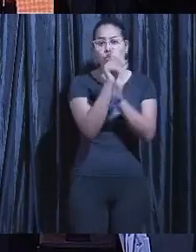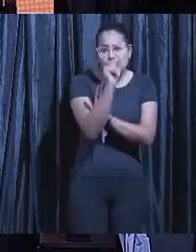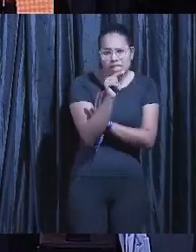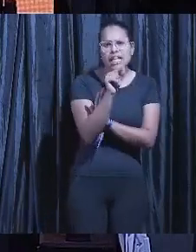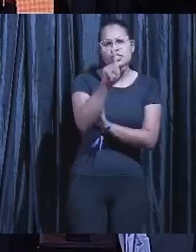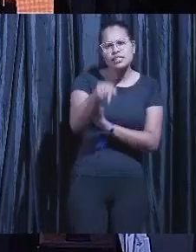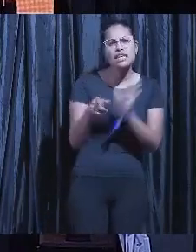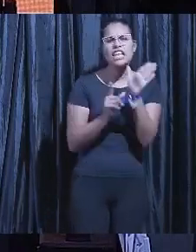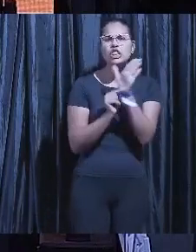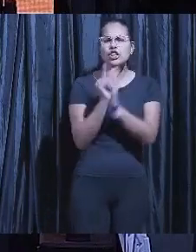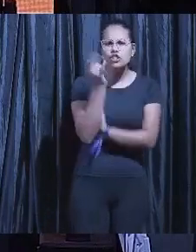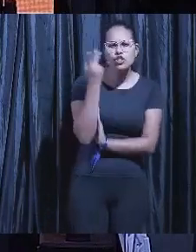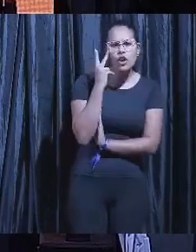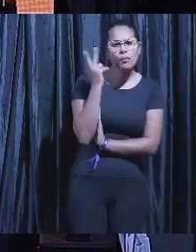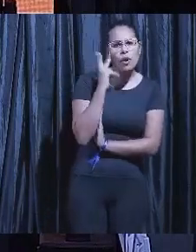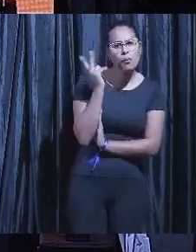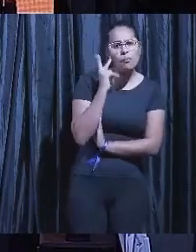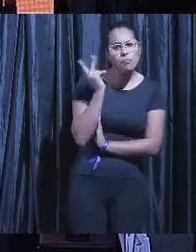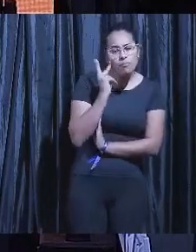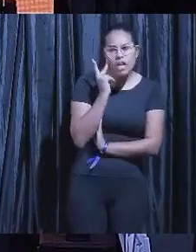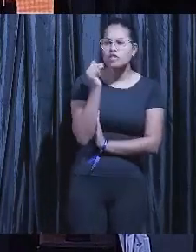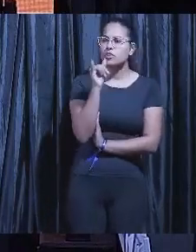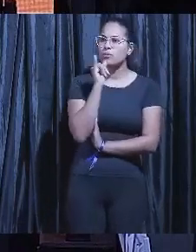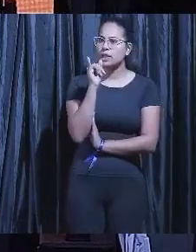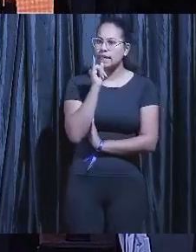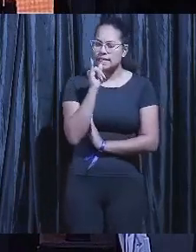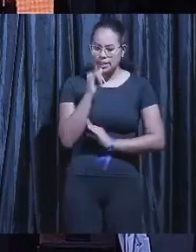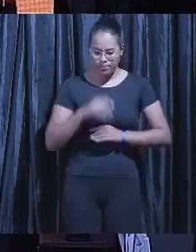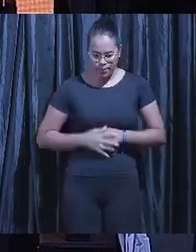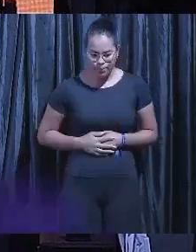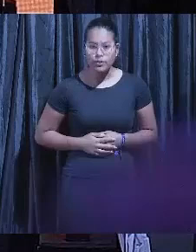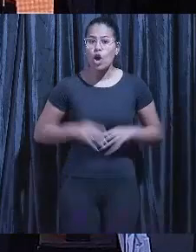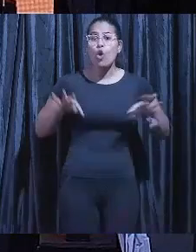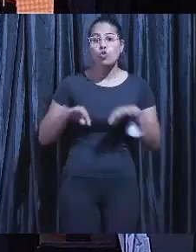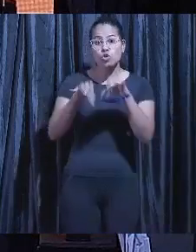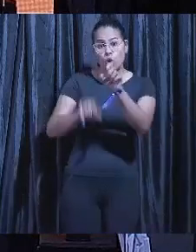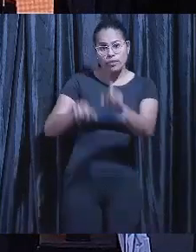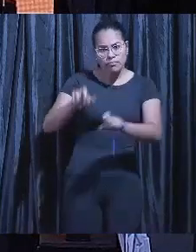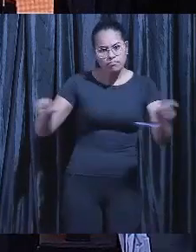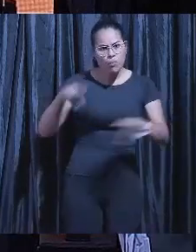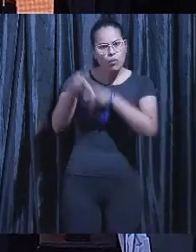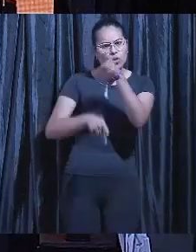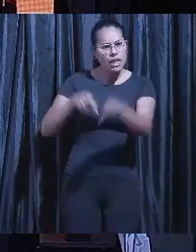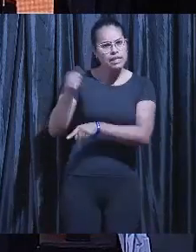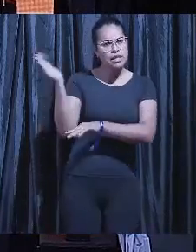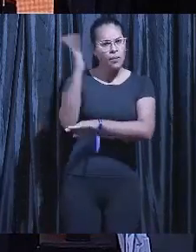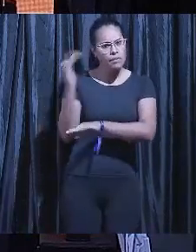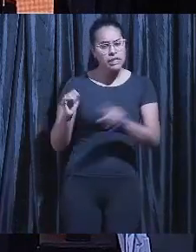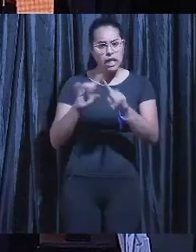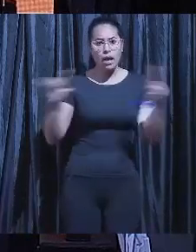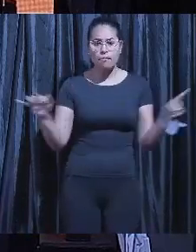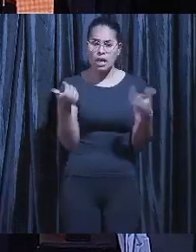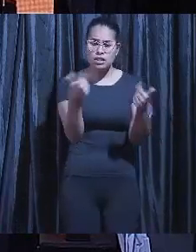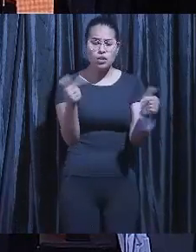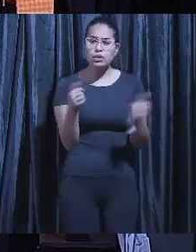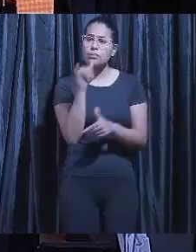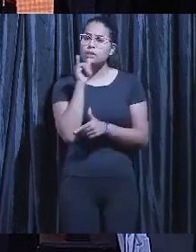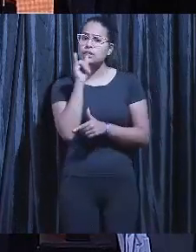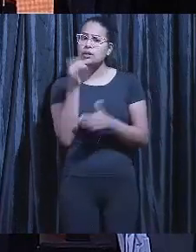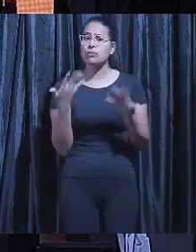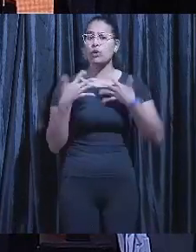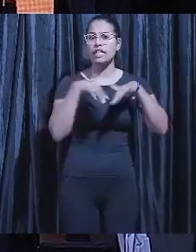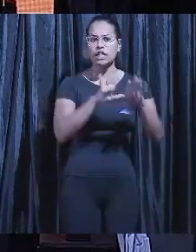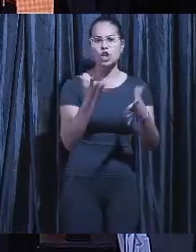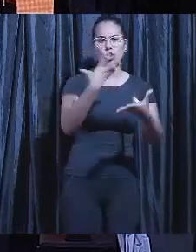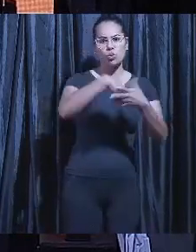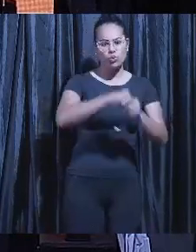geralmente são dados que são dados como toda a população brasileira, mas eles não estão incluindo a